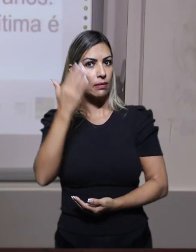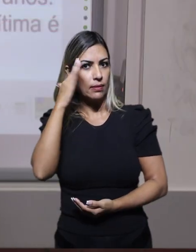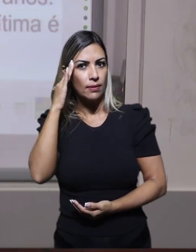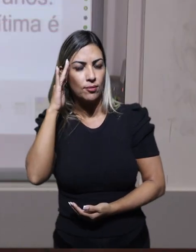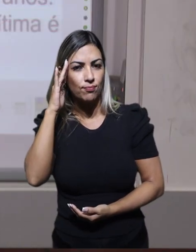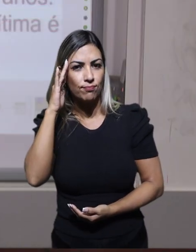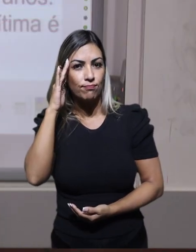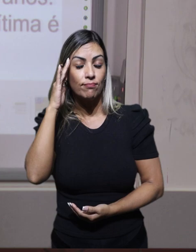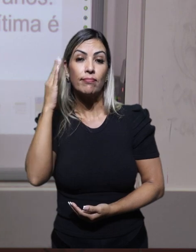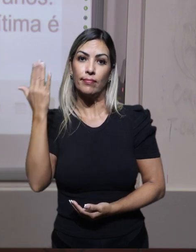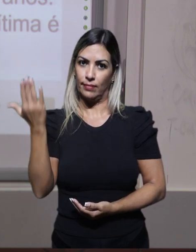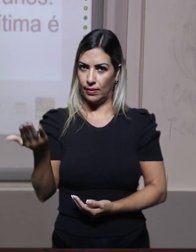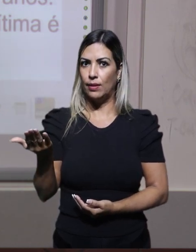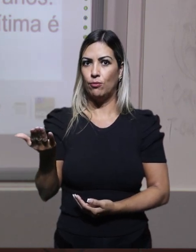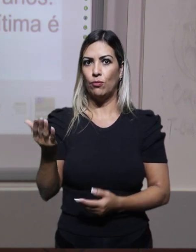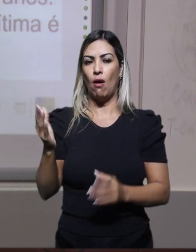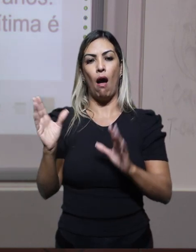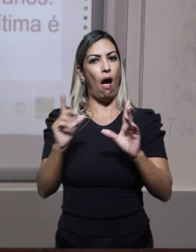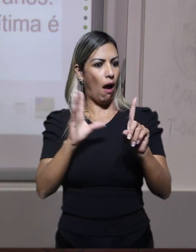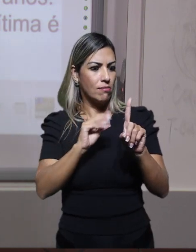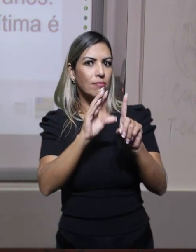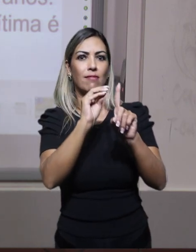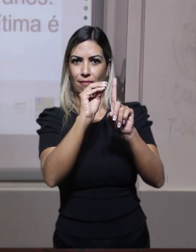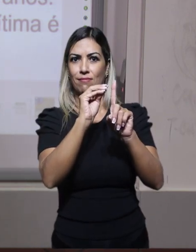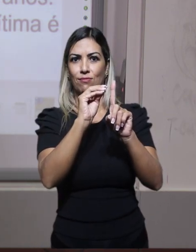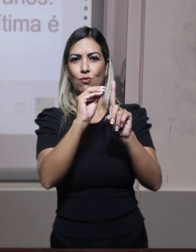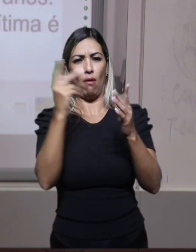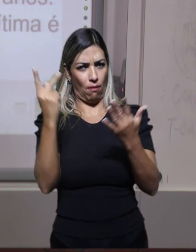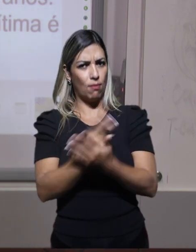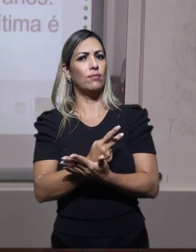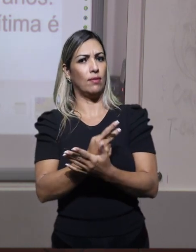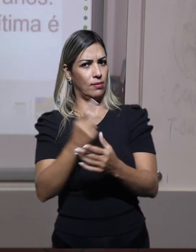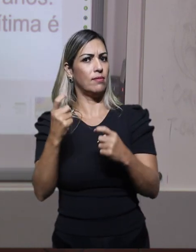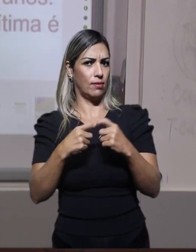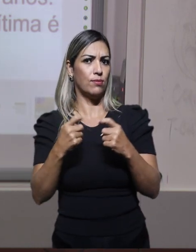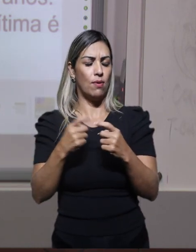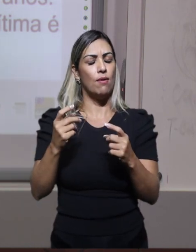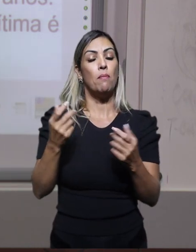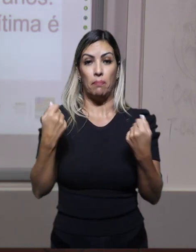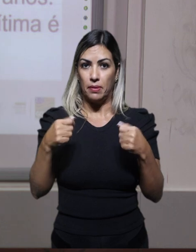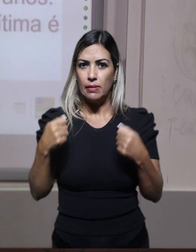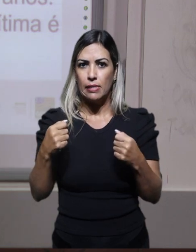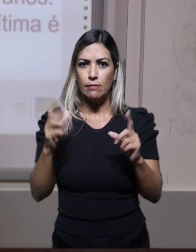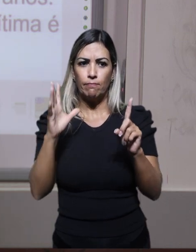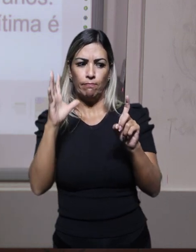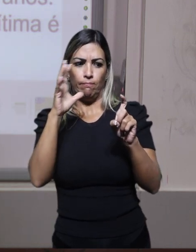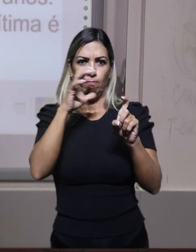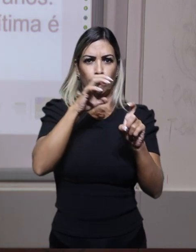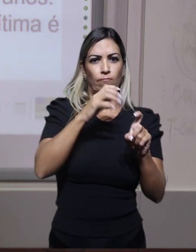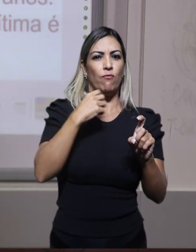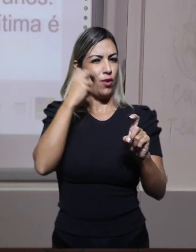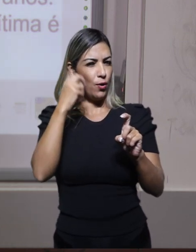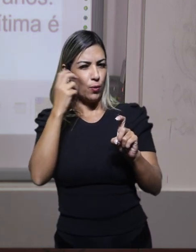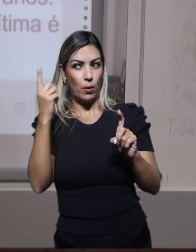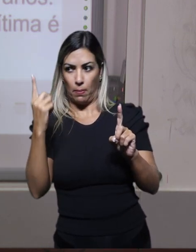Entenderam, gente? Então, o crime de assédio sexual, para que ele ocorra, é necessário que haja um constrangimento de